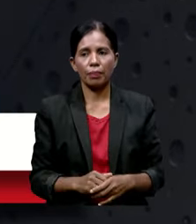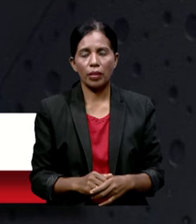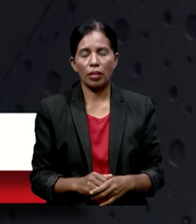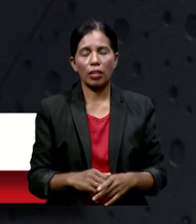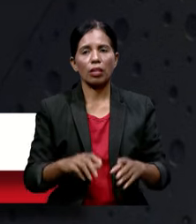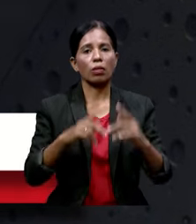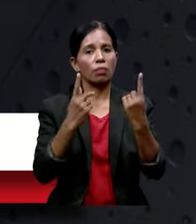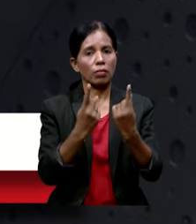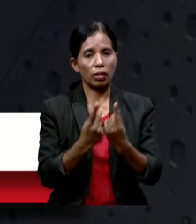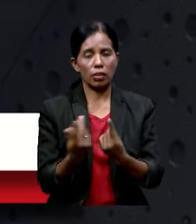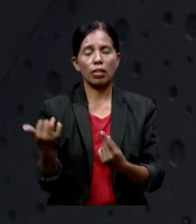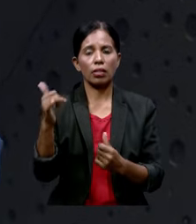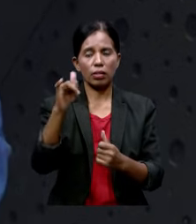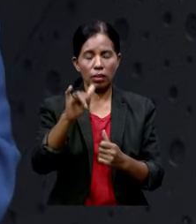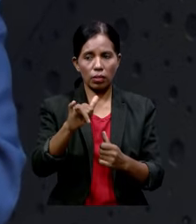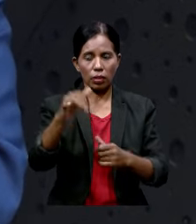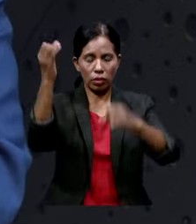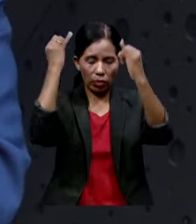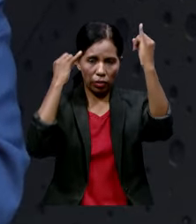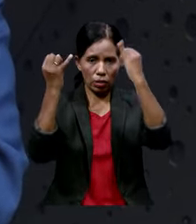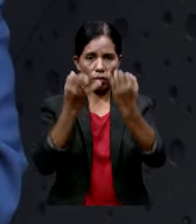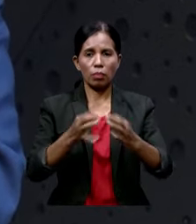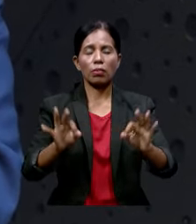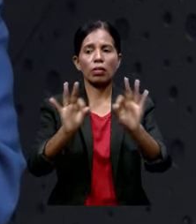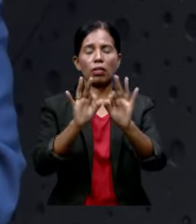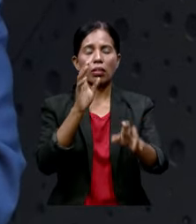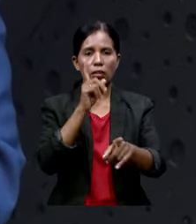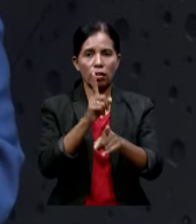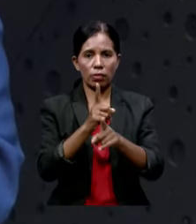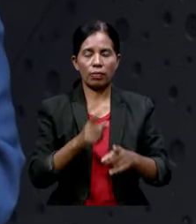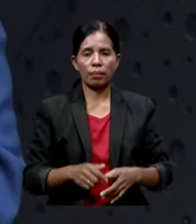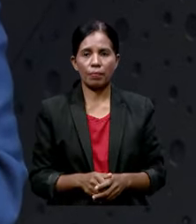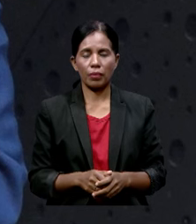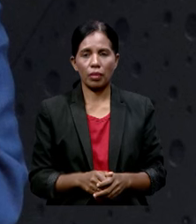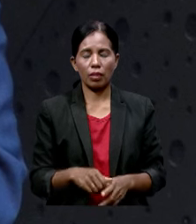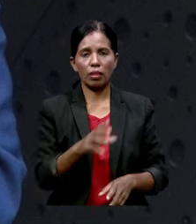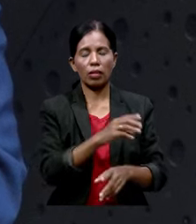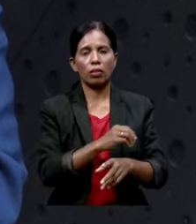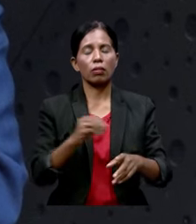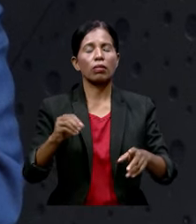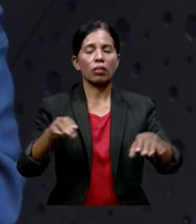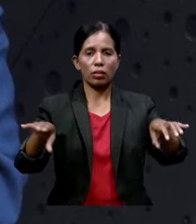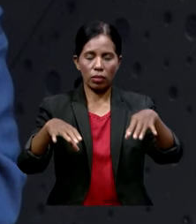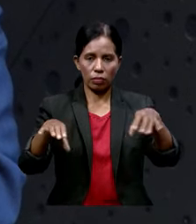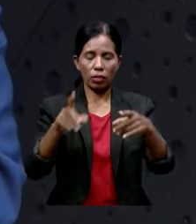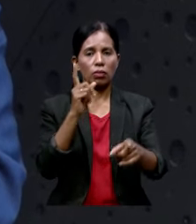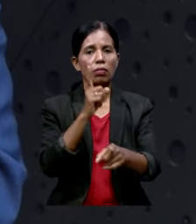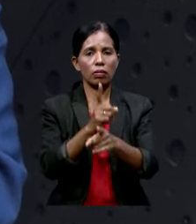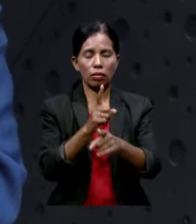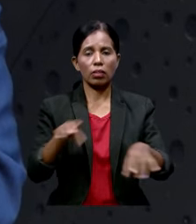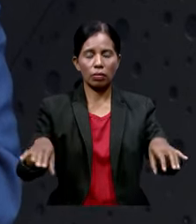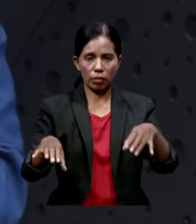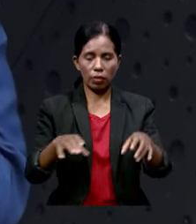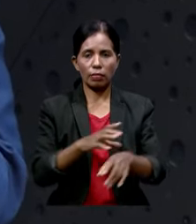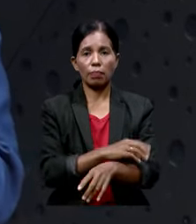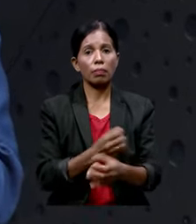Empresário, informação importante temos. E networking importante temos.